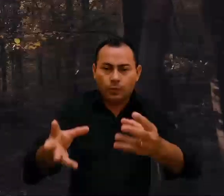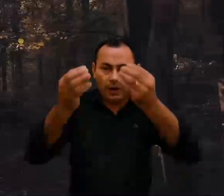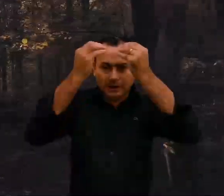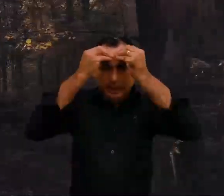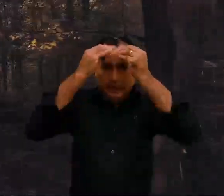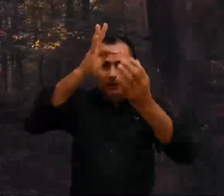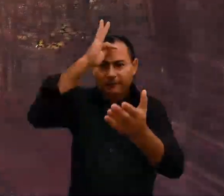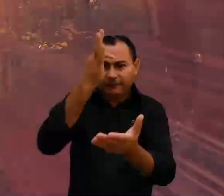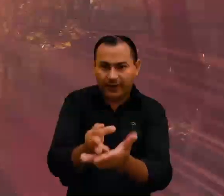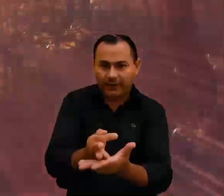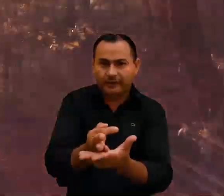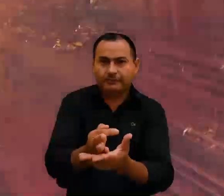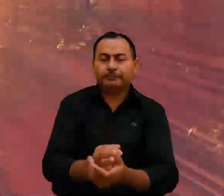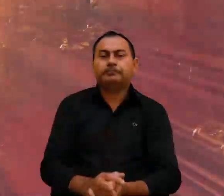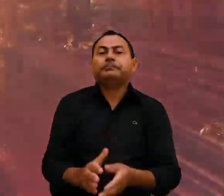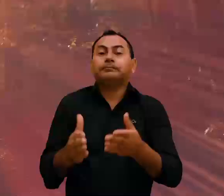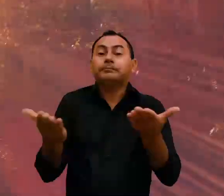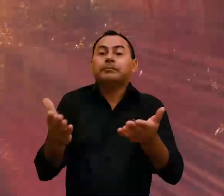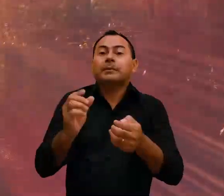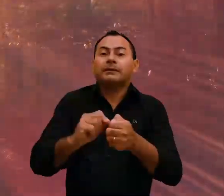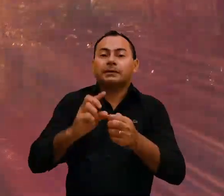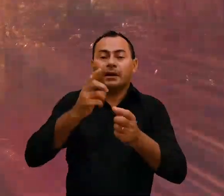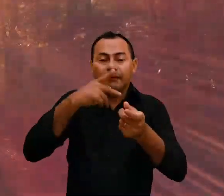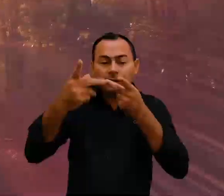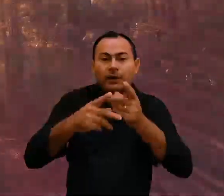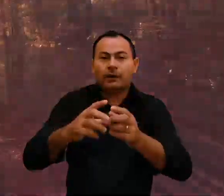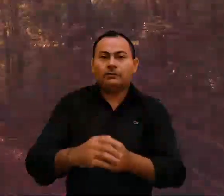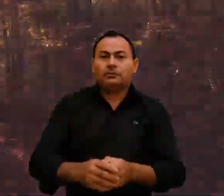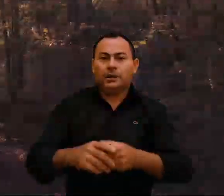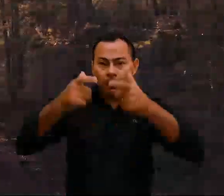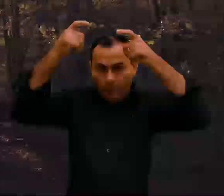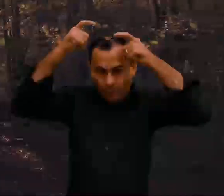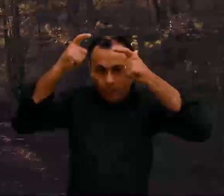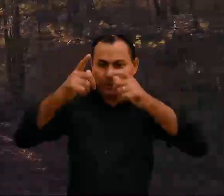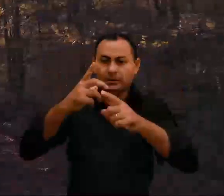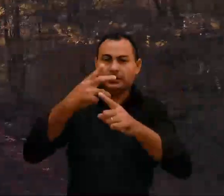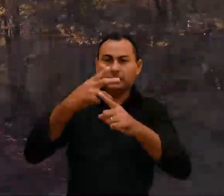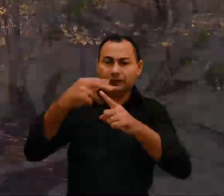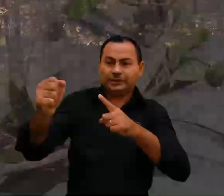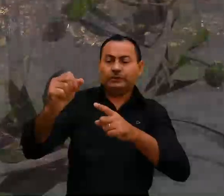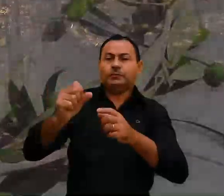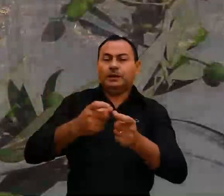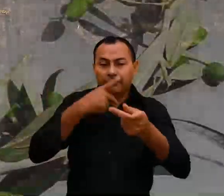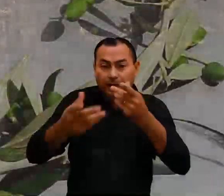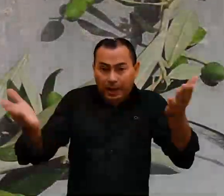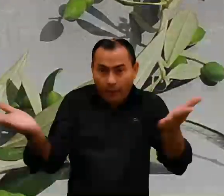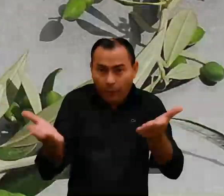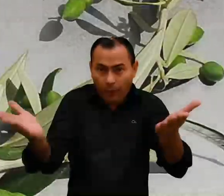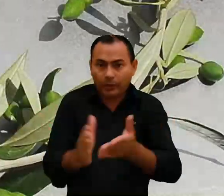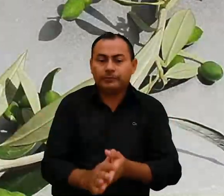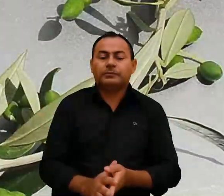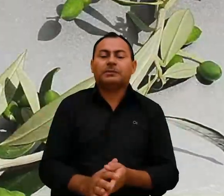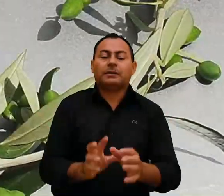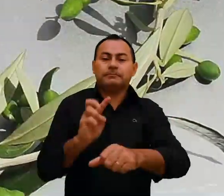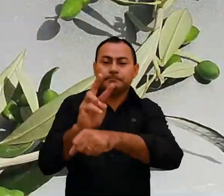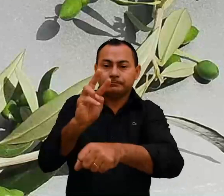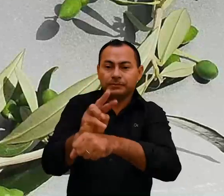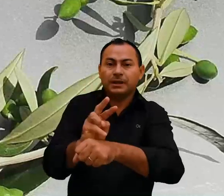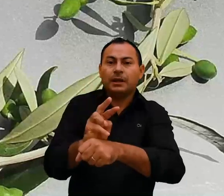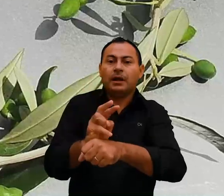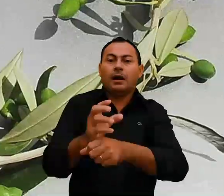guardei a fé então fazendo referência a coroa do vencedor ele afirma agora